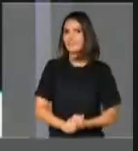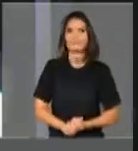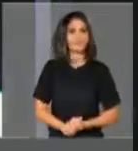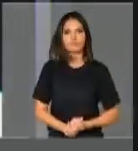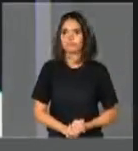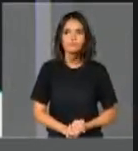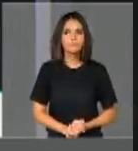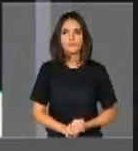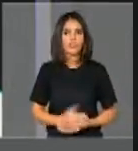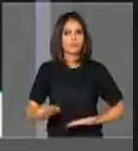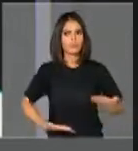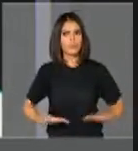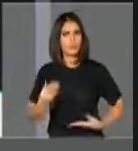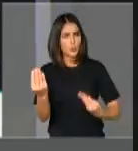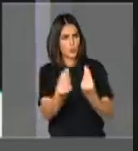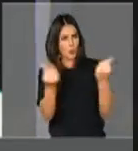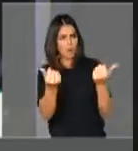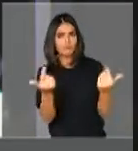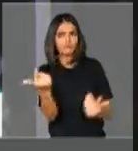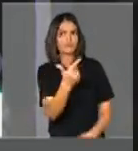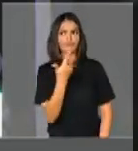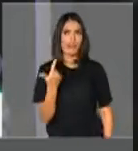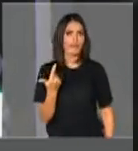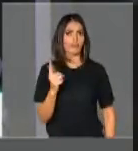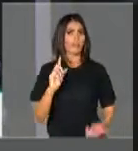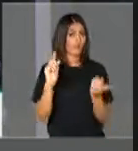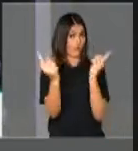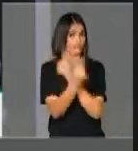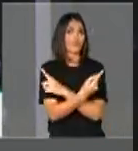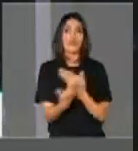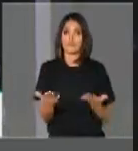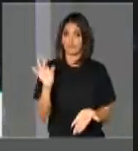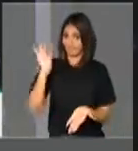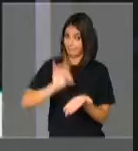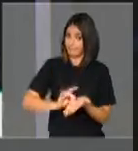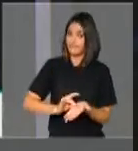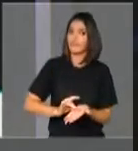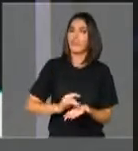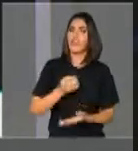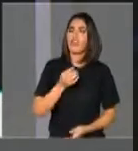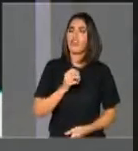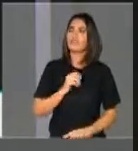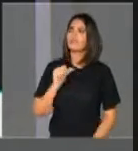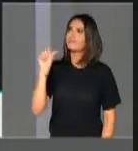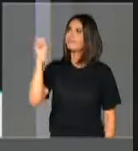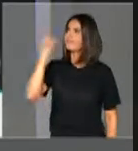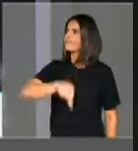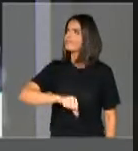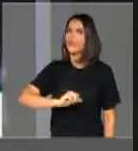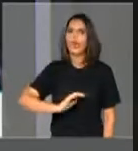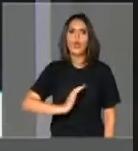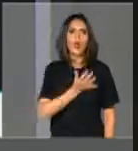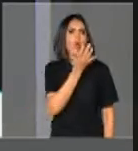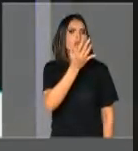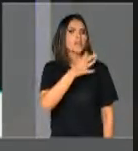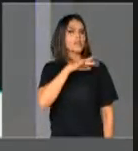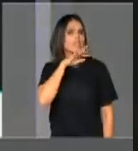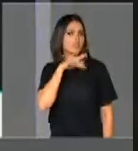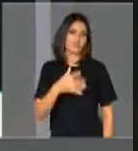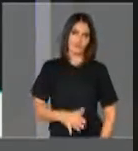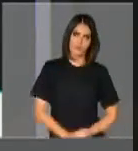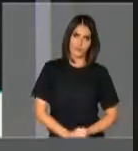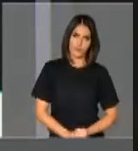estejam prestando um serviço de qualidade, quando na verdade a realidade que temos é absolutamente